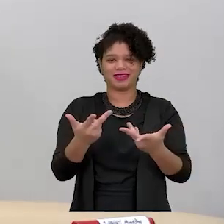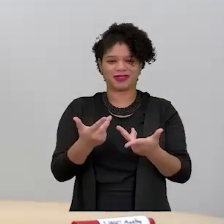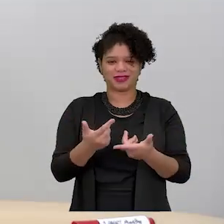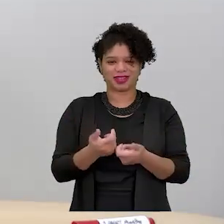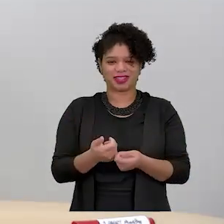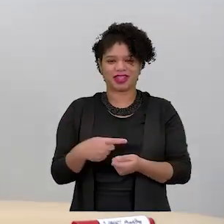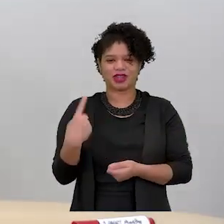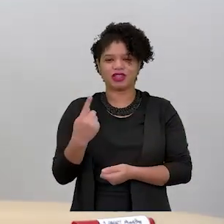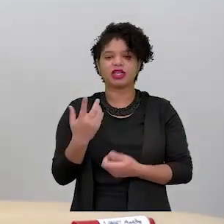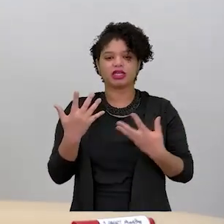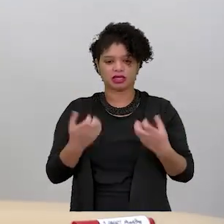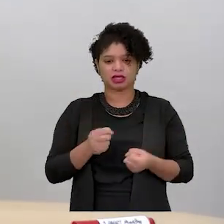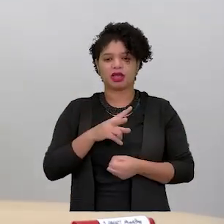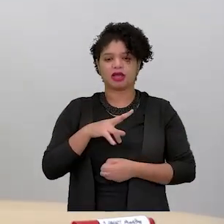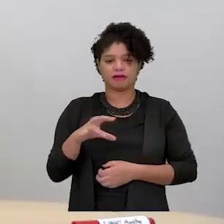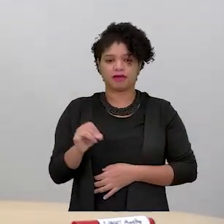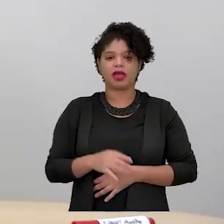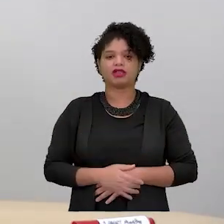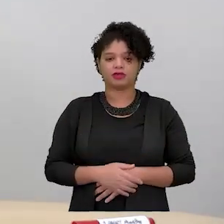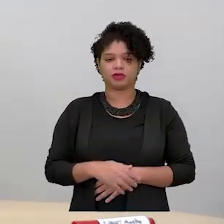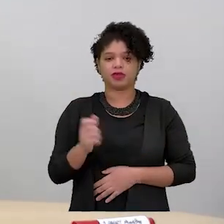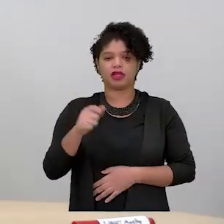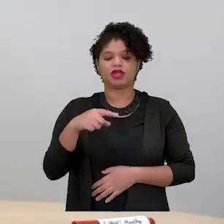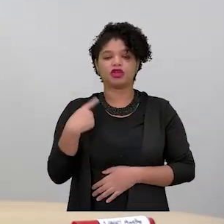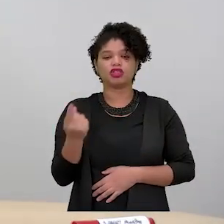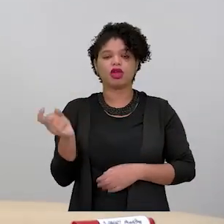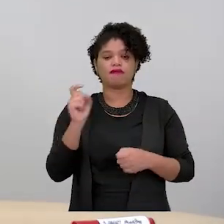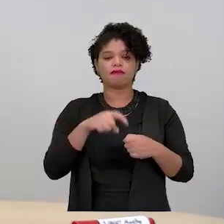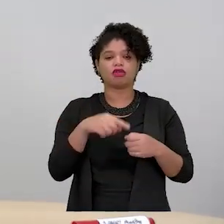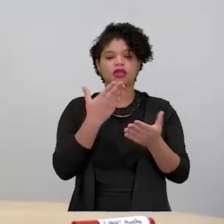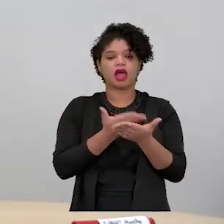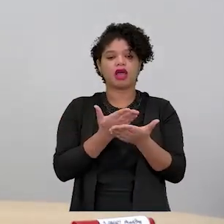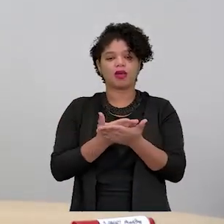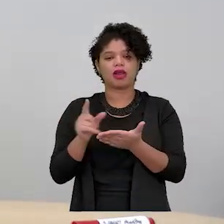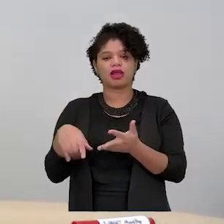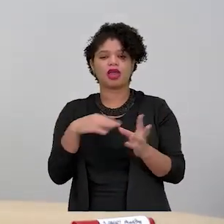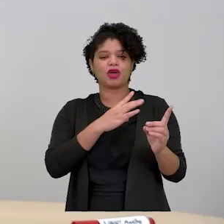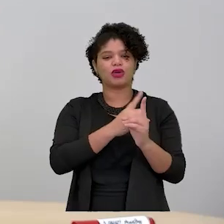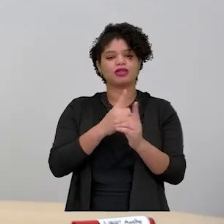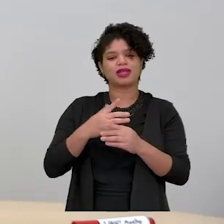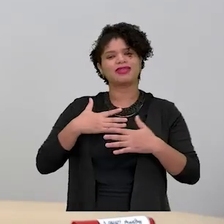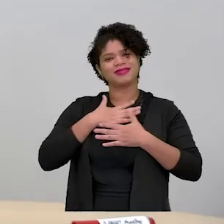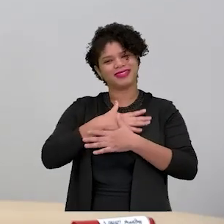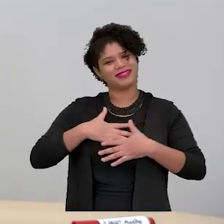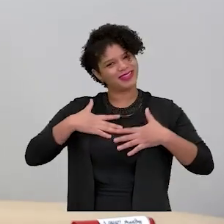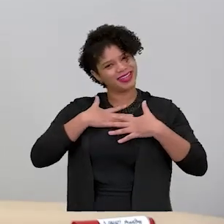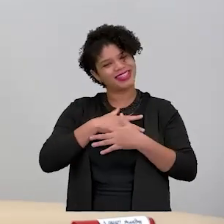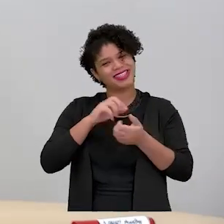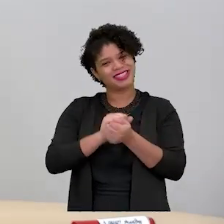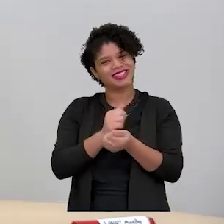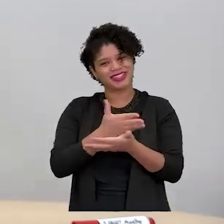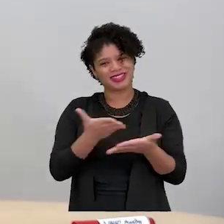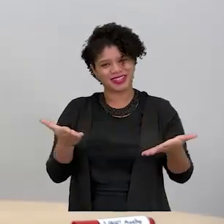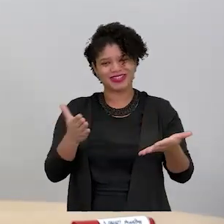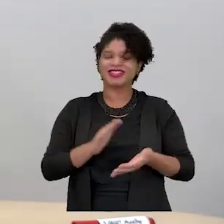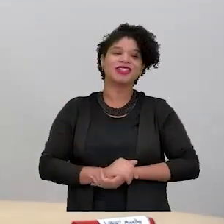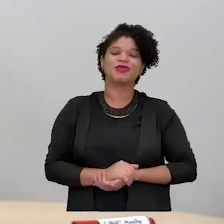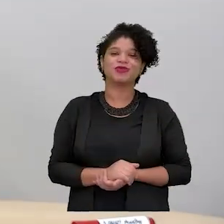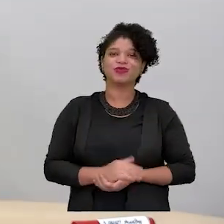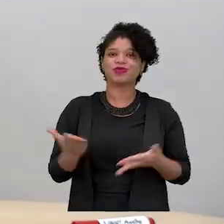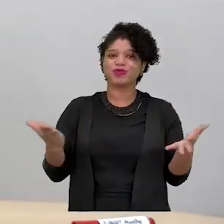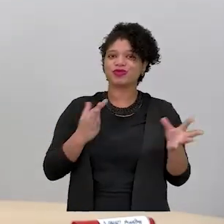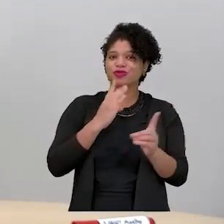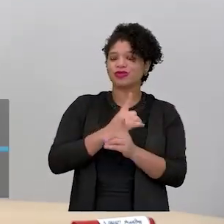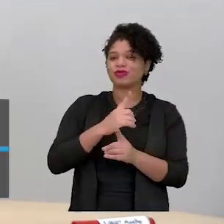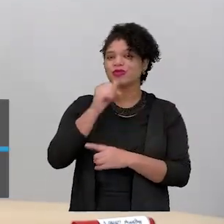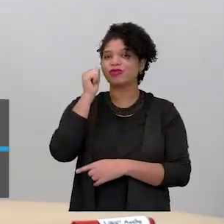vamos juntos, então, retomando as nossas aulas, os nossos encontros. Que prazer poder estar com vocês. Esse encontro de